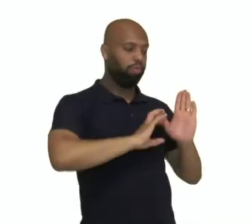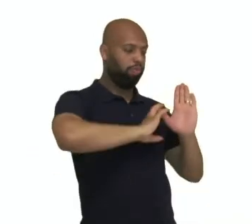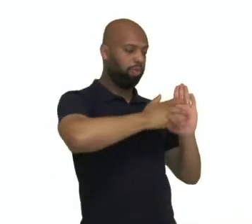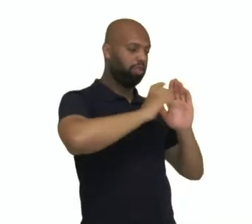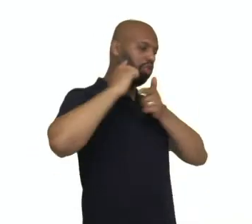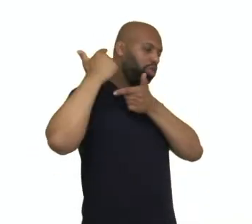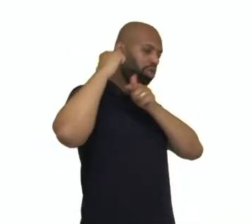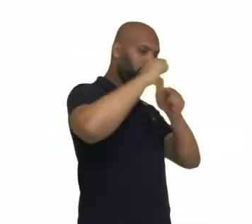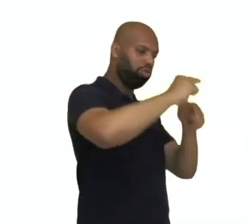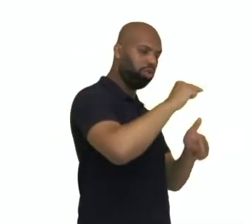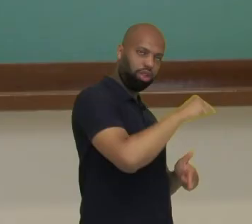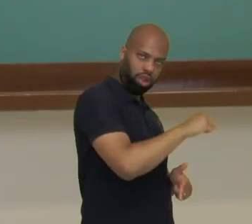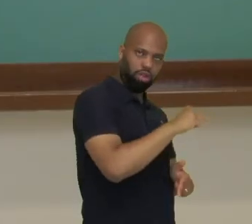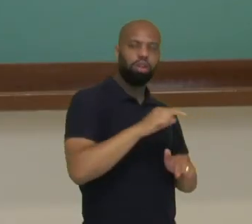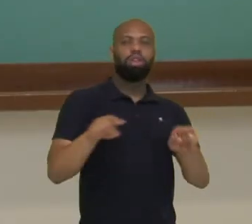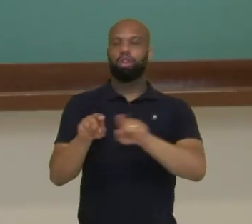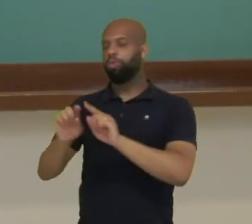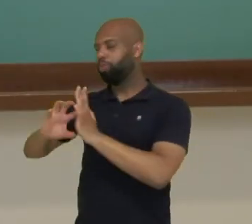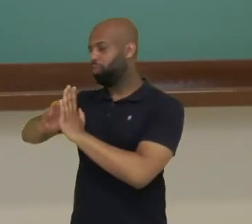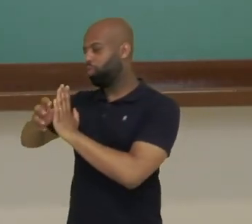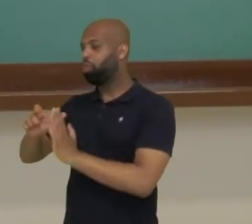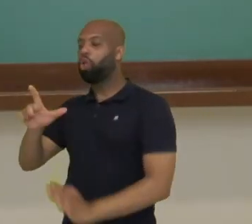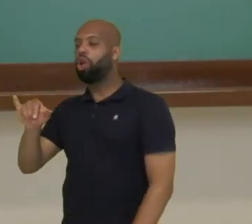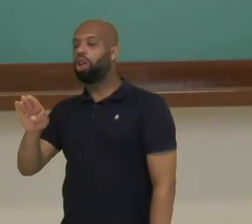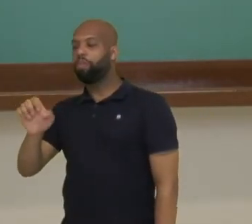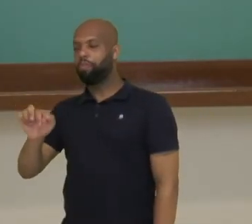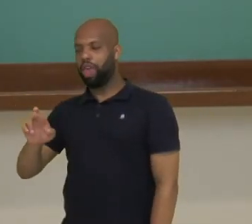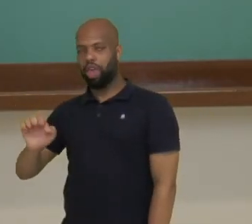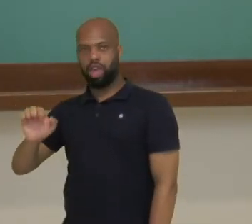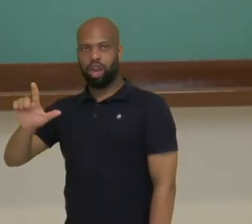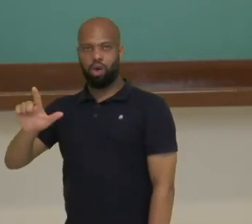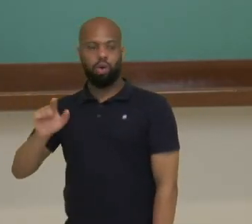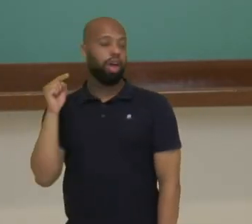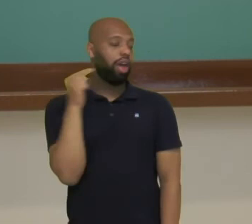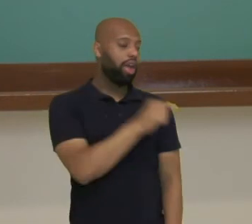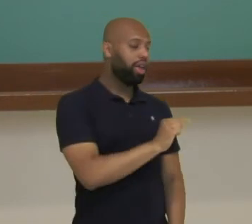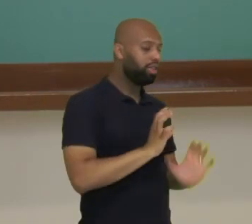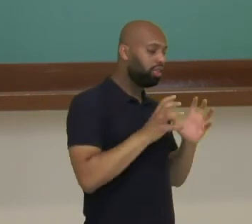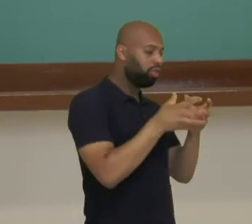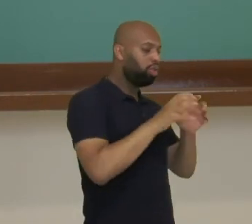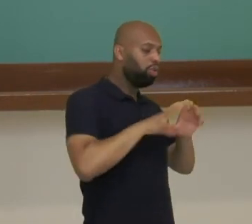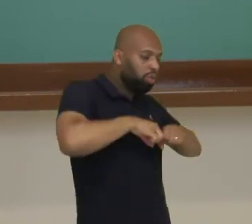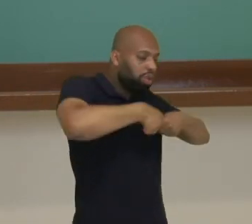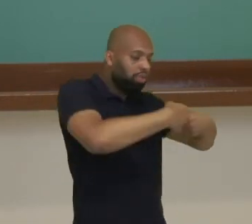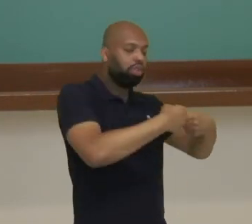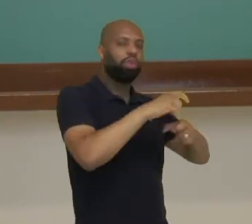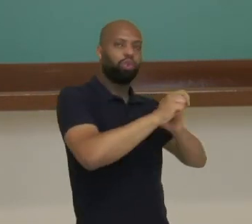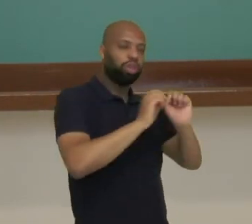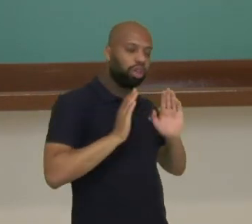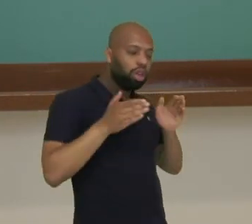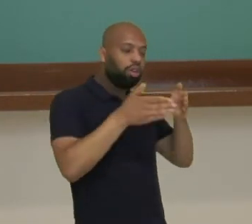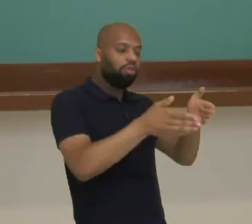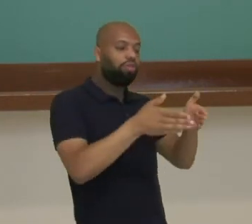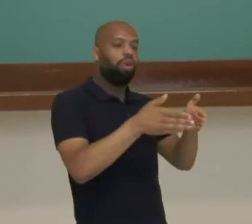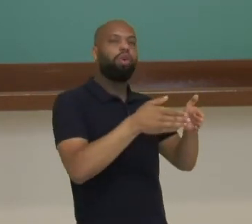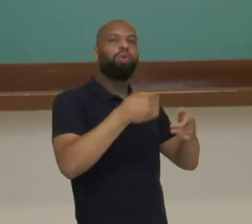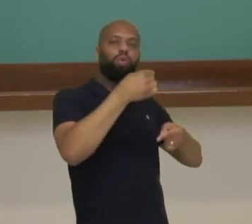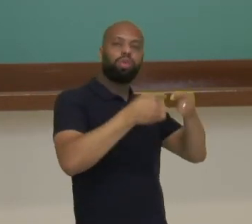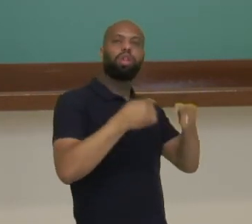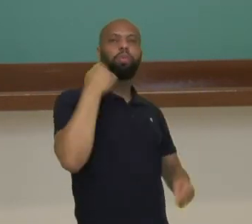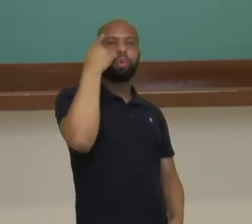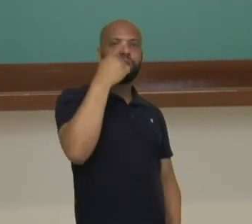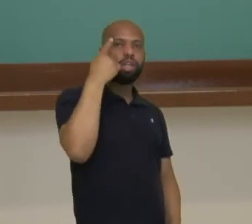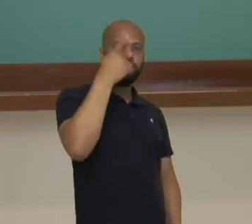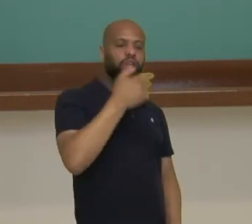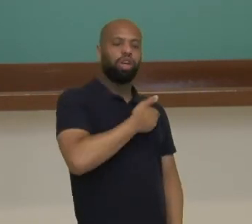e o partido, então, dos liberais. Os conservadores, eles defendiam a centralização política, um